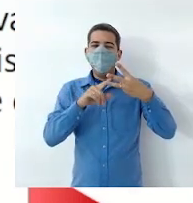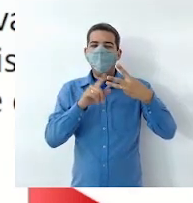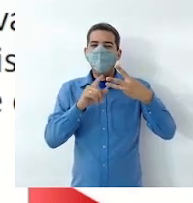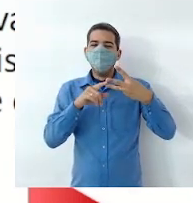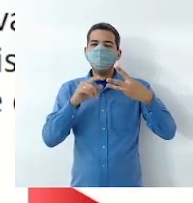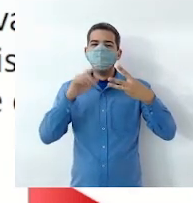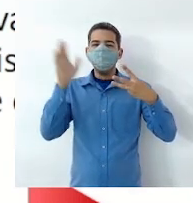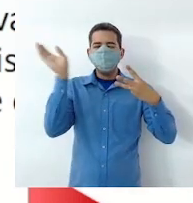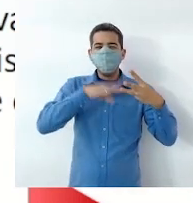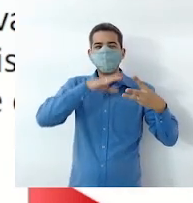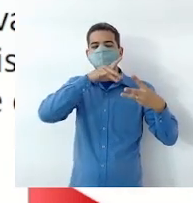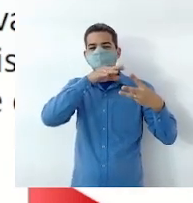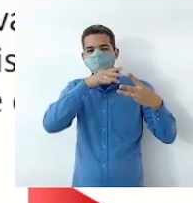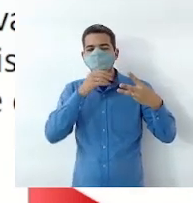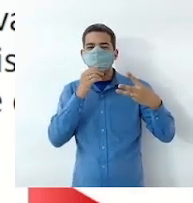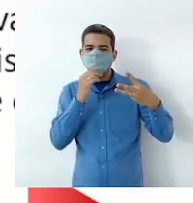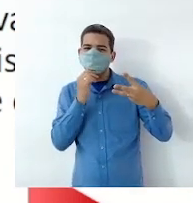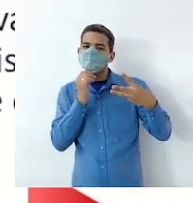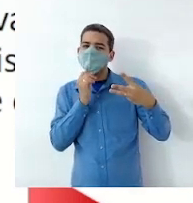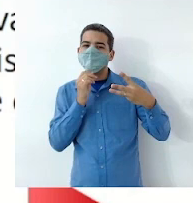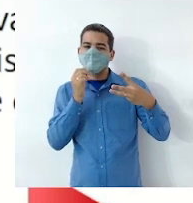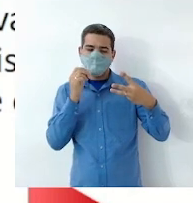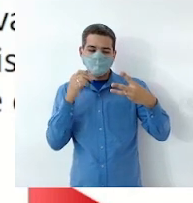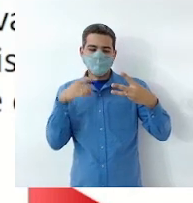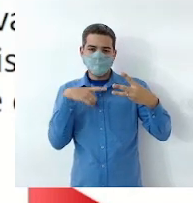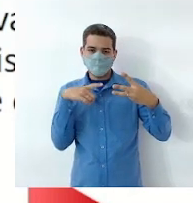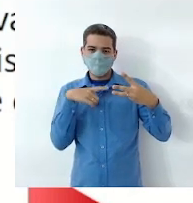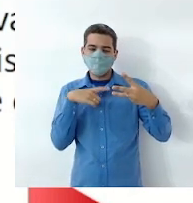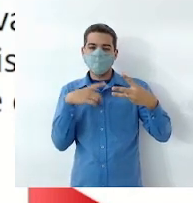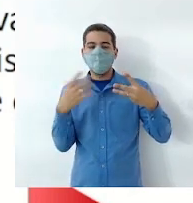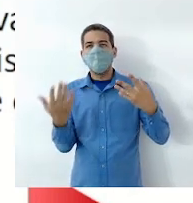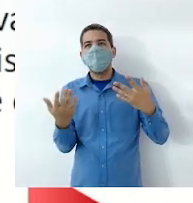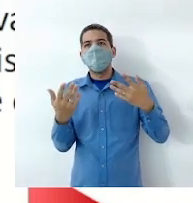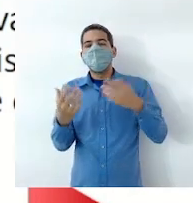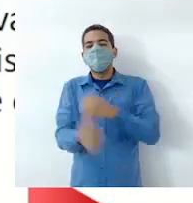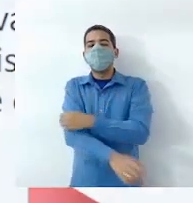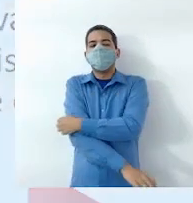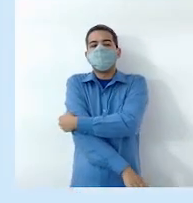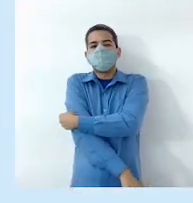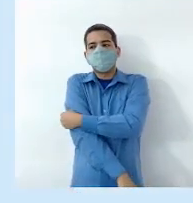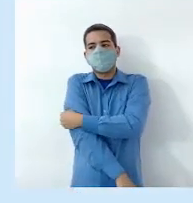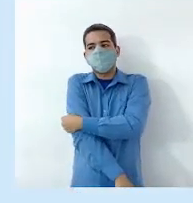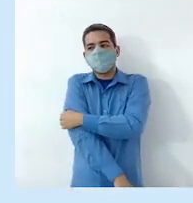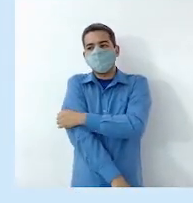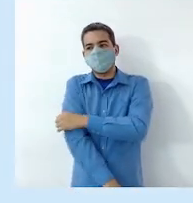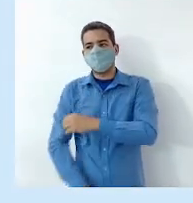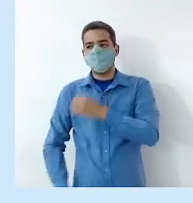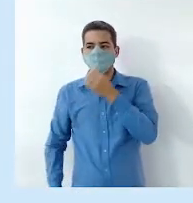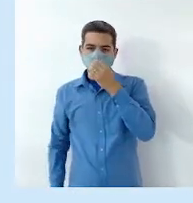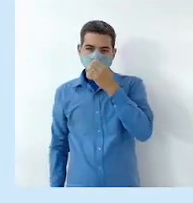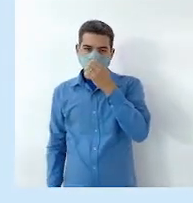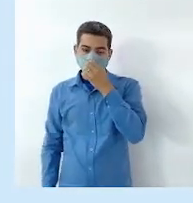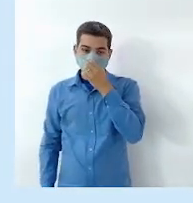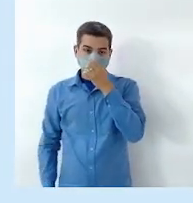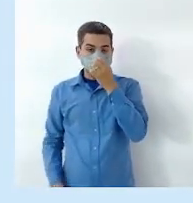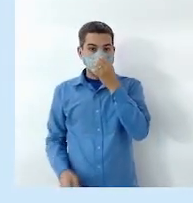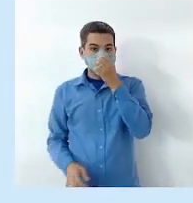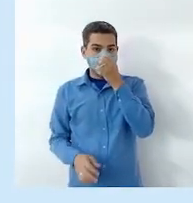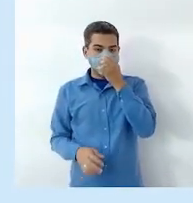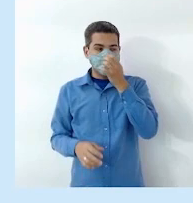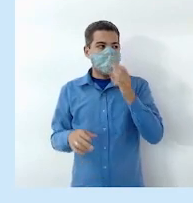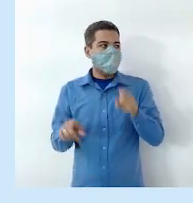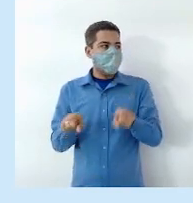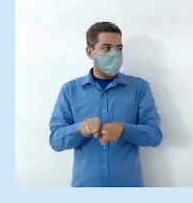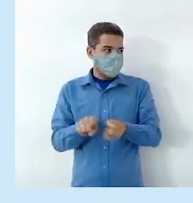história, e os personagens secundários, que são adjuvantes ou os coadjuvantes. A gente também